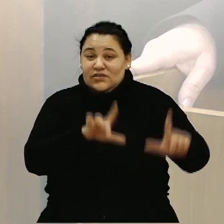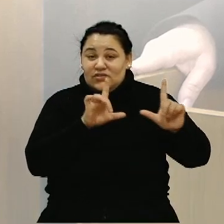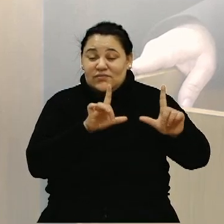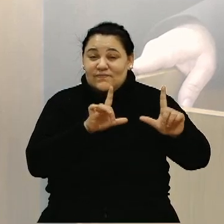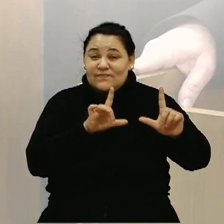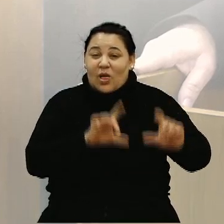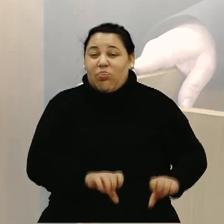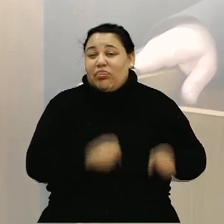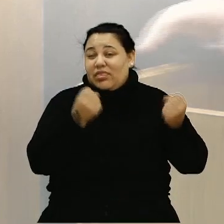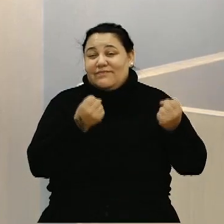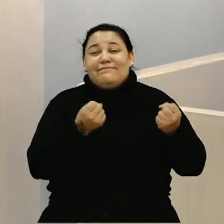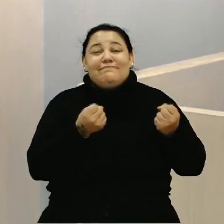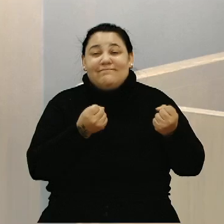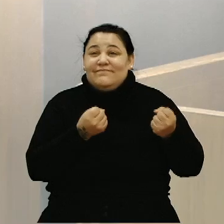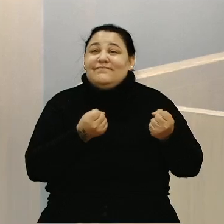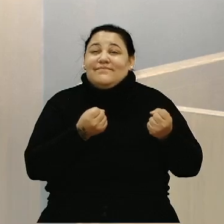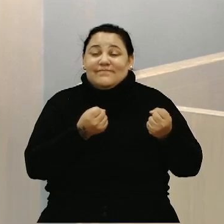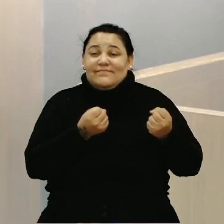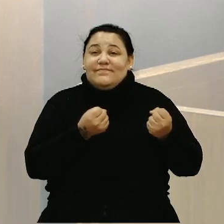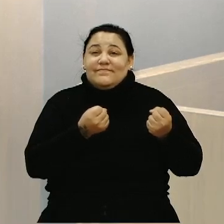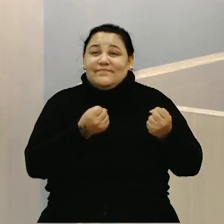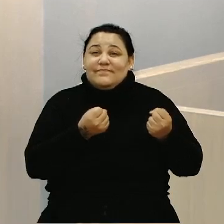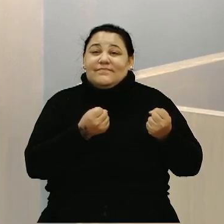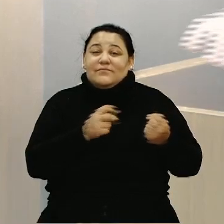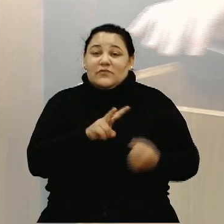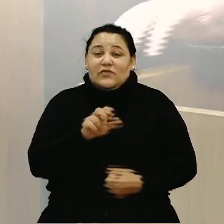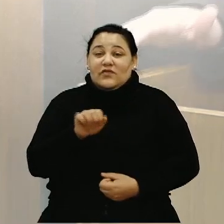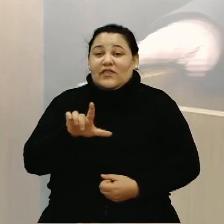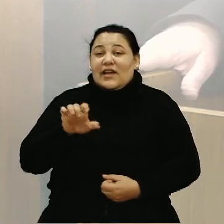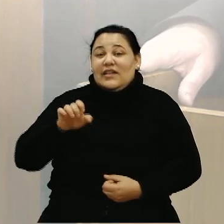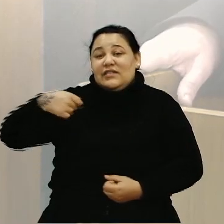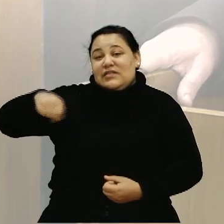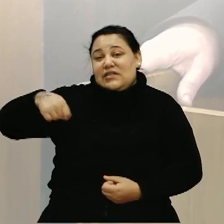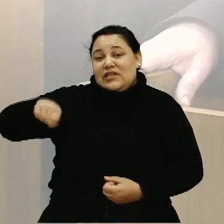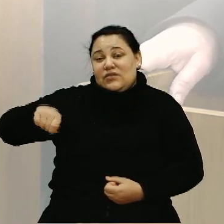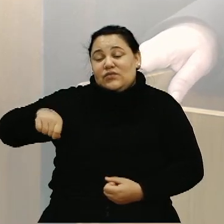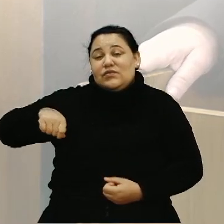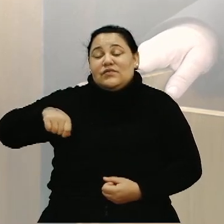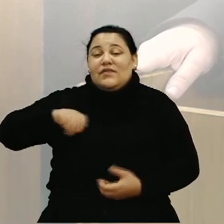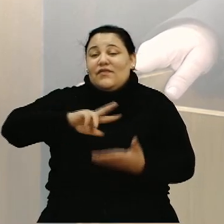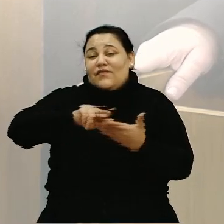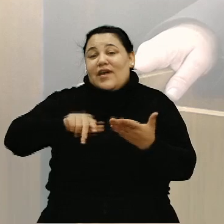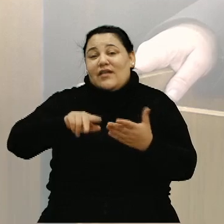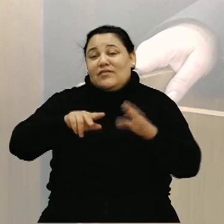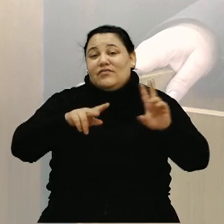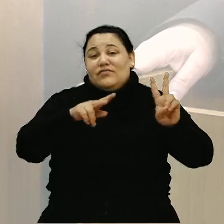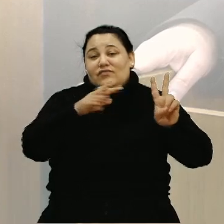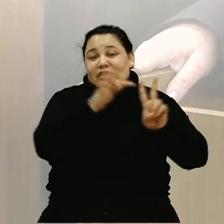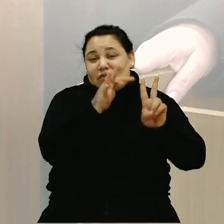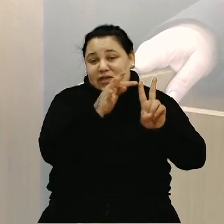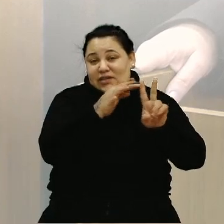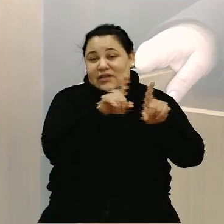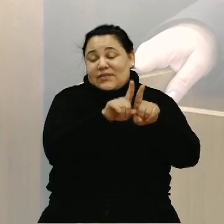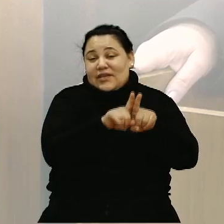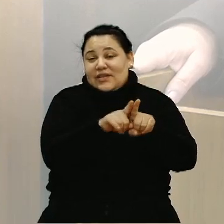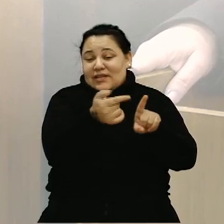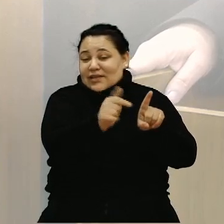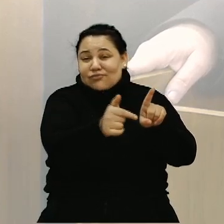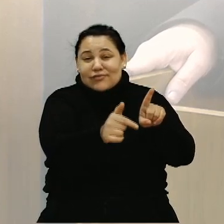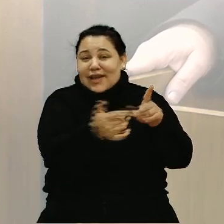não somente, dizer para que a gente prestigie o pequeno e o médio empresário da